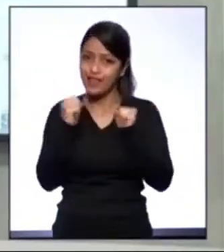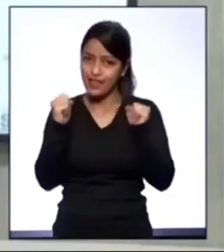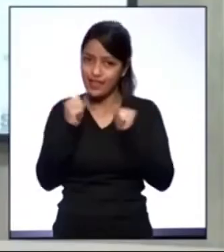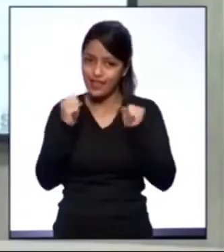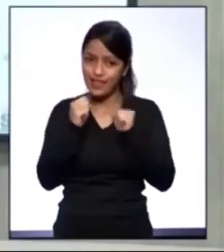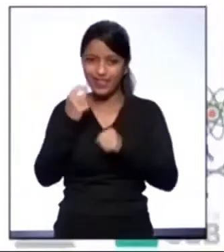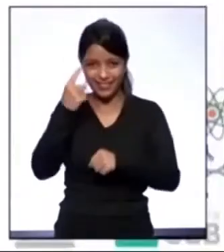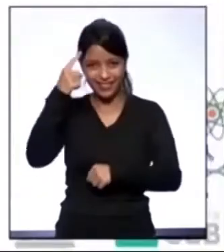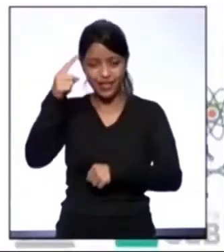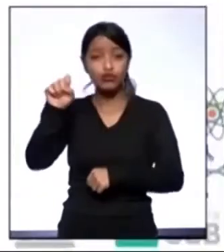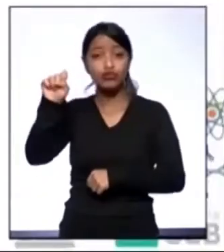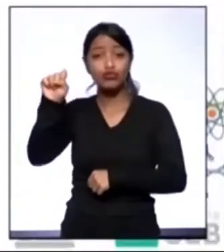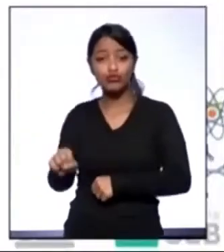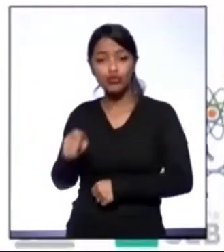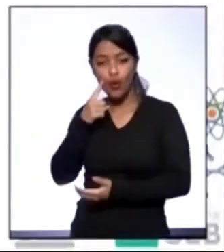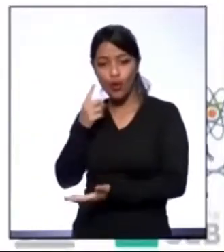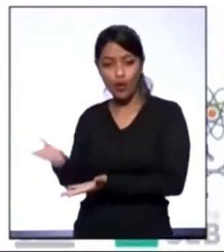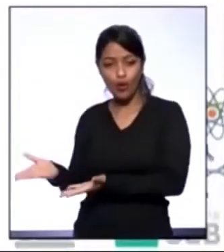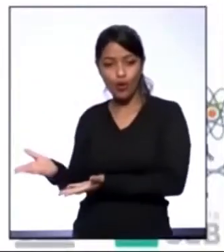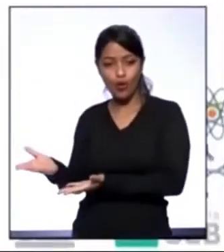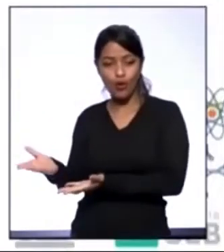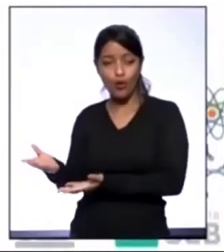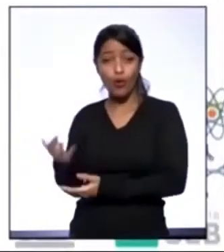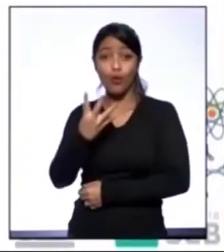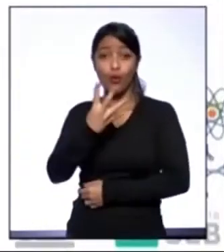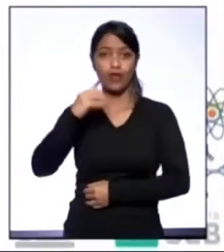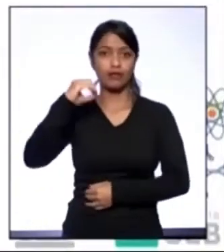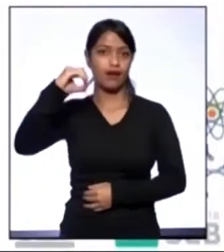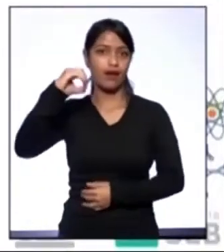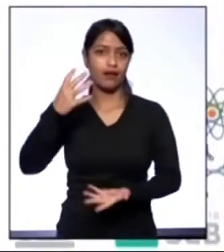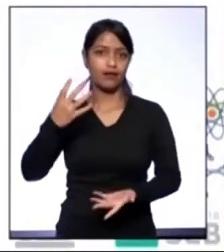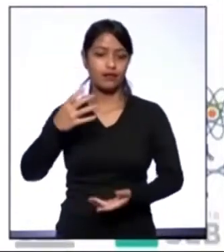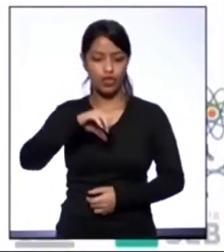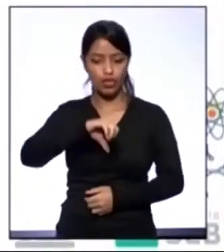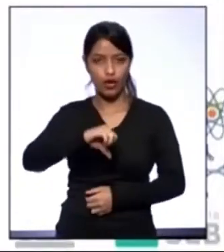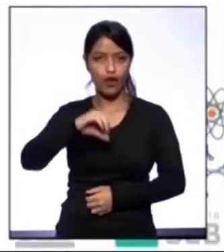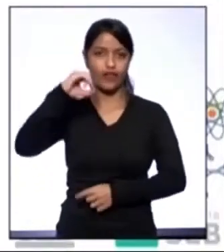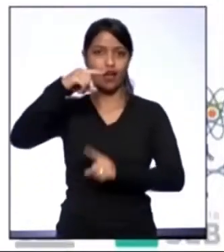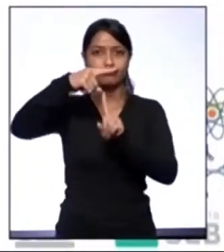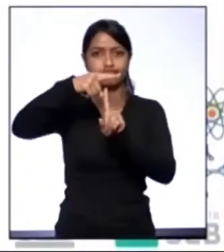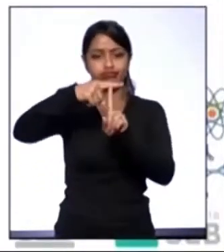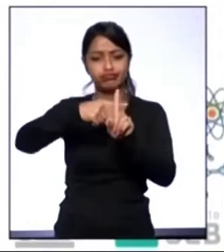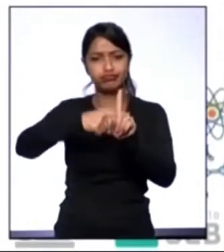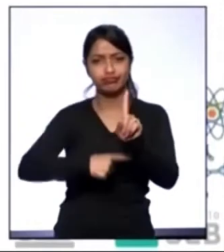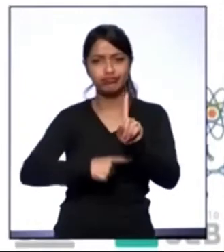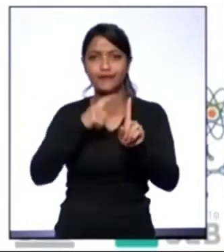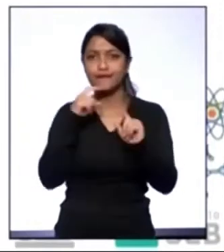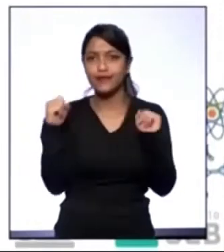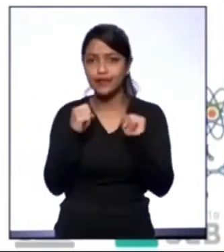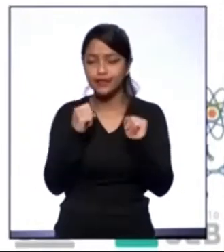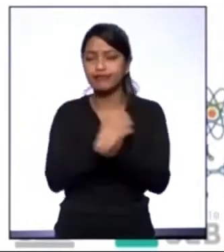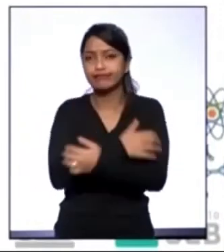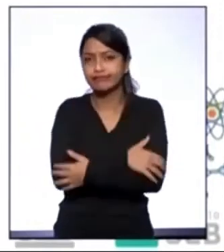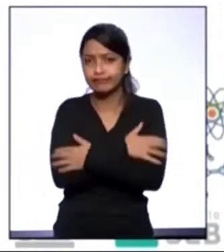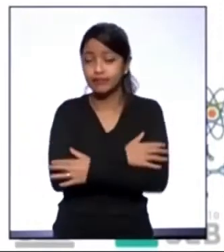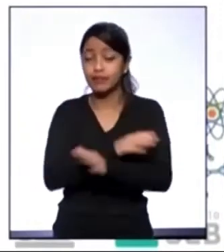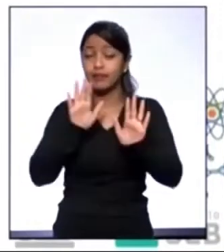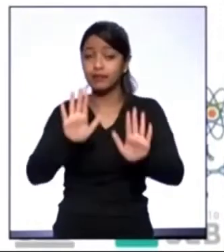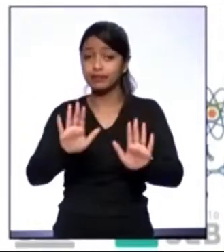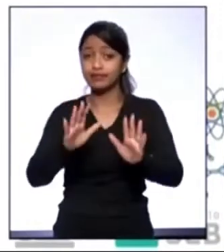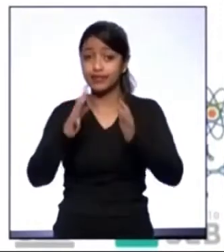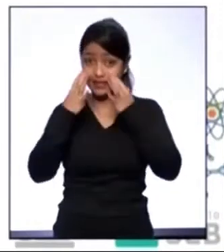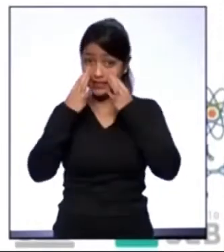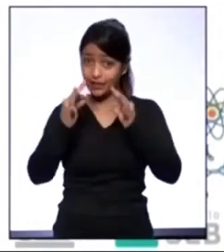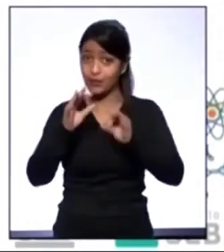Sul. 4, 9, 4 graus, enfim. Baixas temperaturas no Sul. Cuidado, galera. Embora tenha